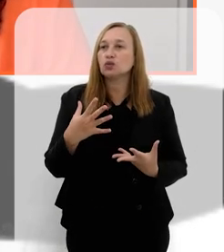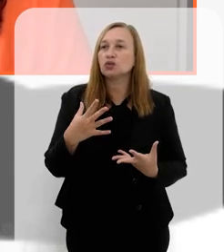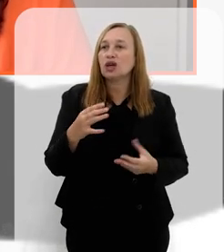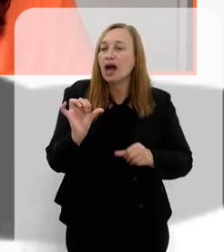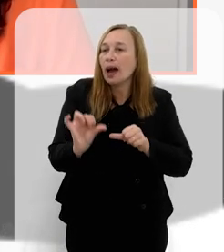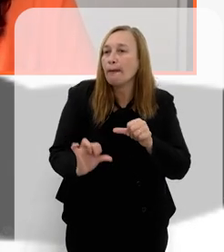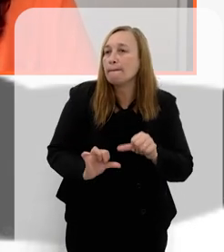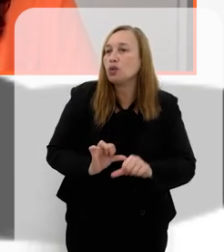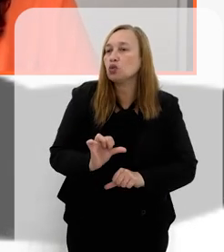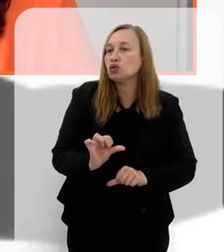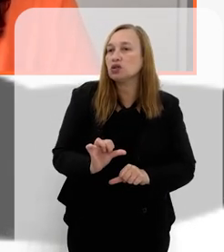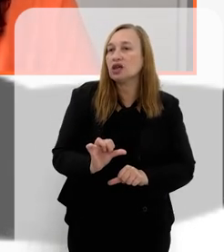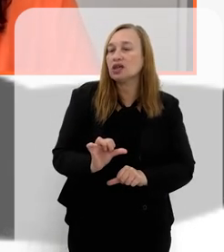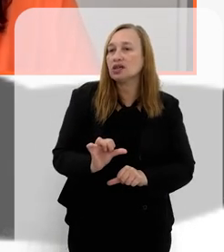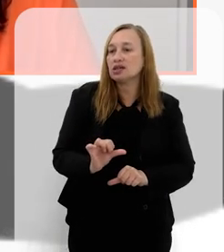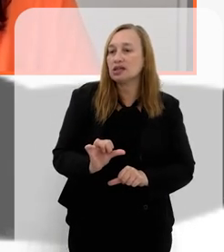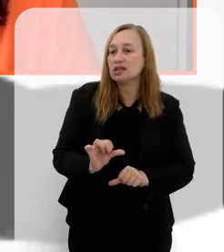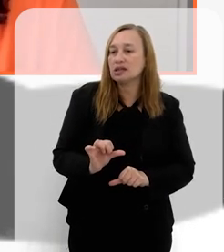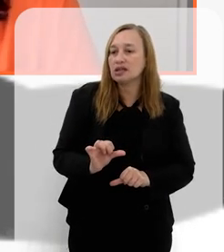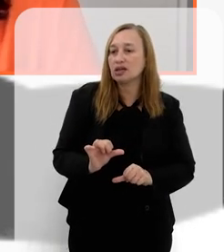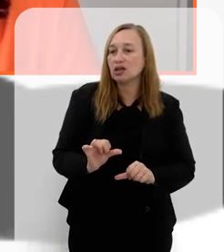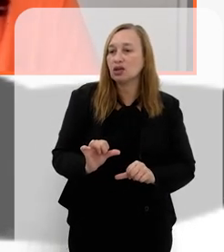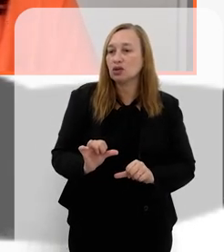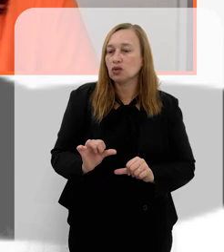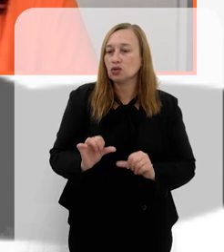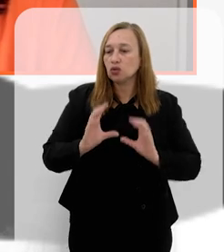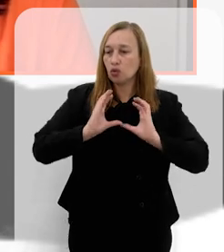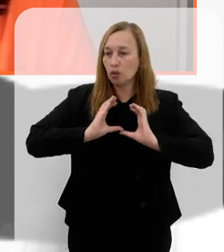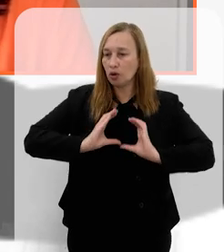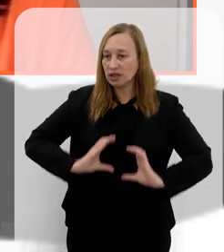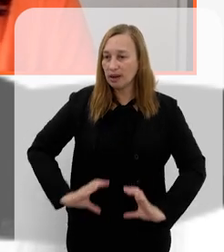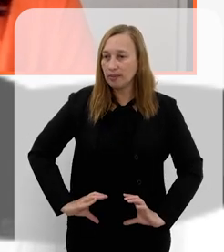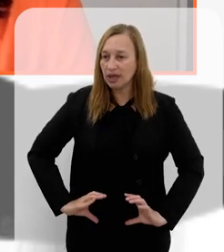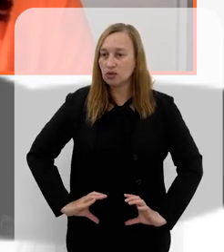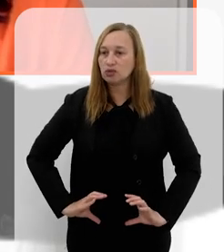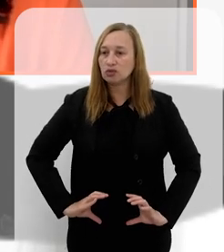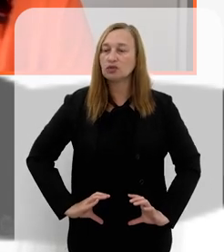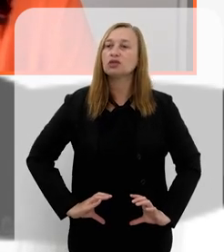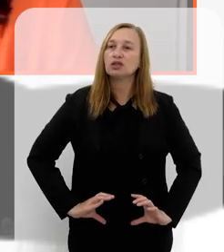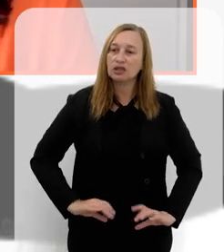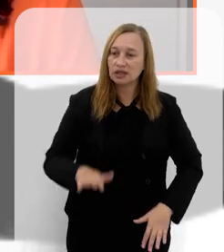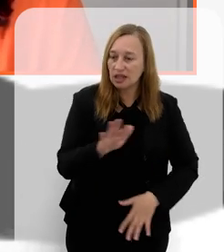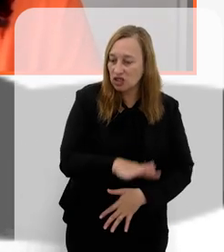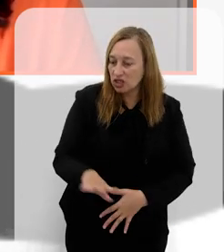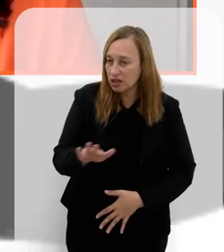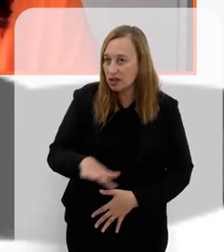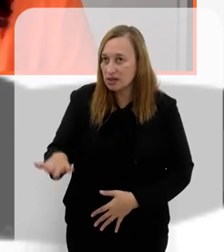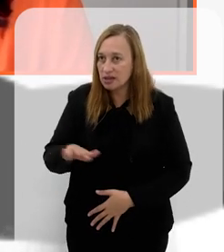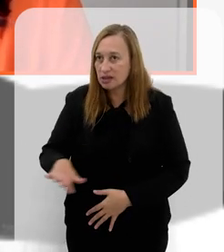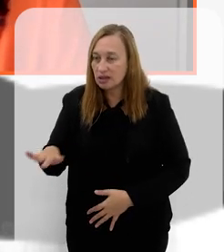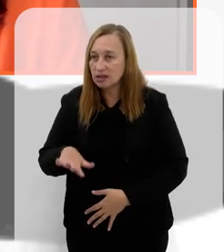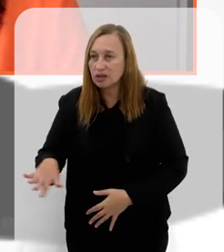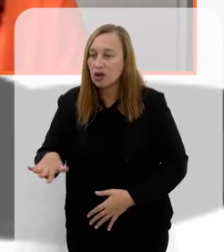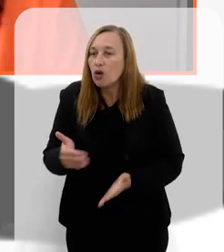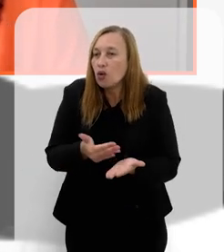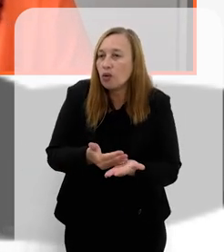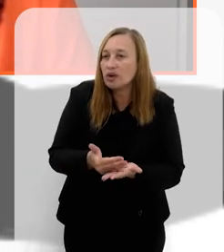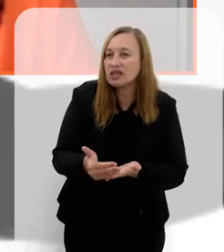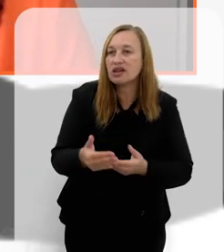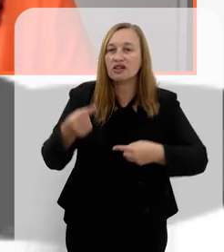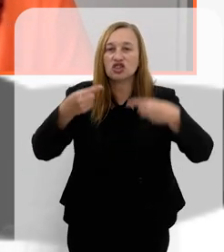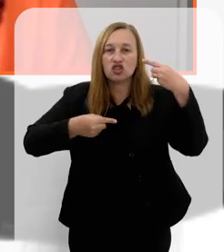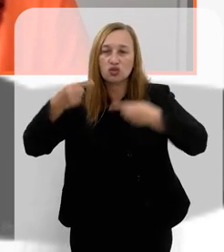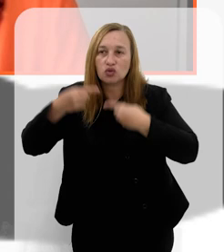falando sobre a mudança das classes delas, né? Então, a partir do momento que